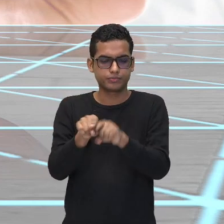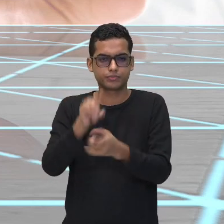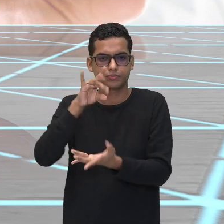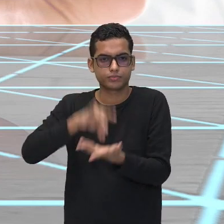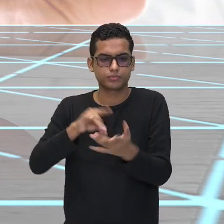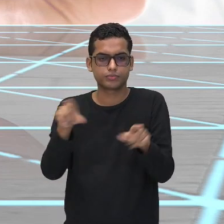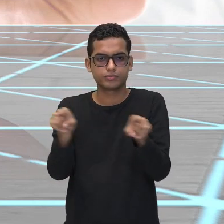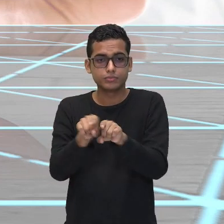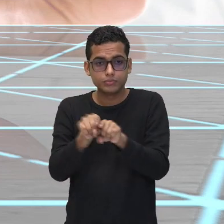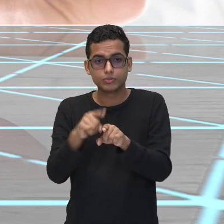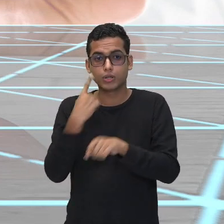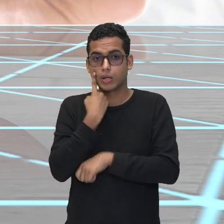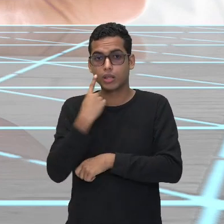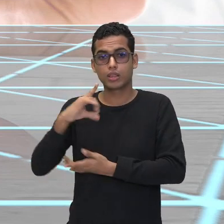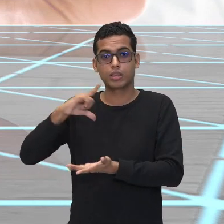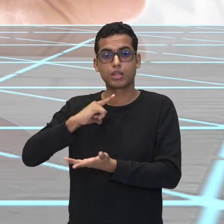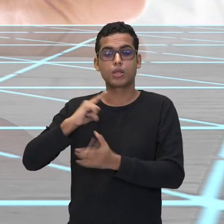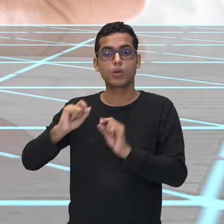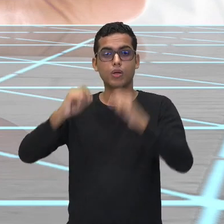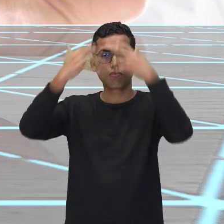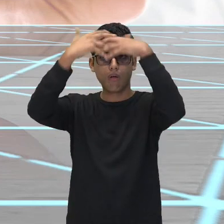conhecemos como derrame. A